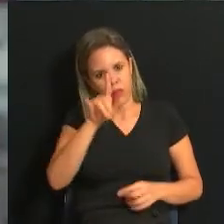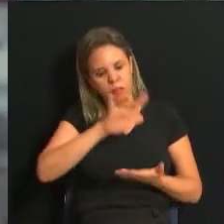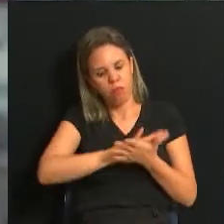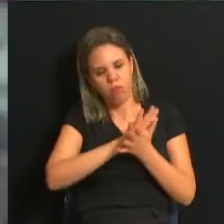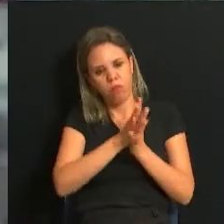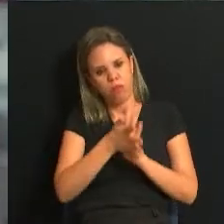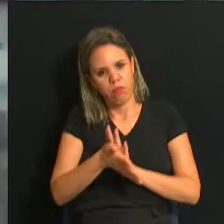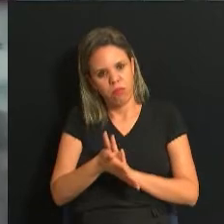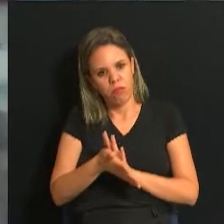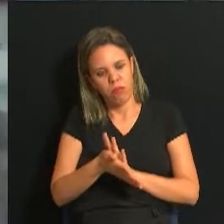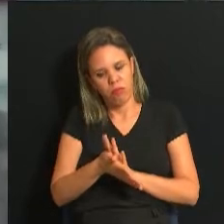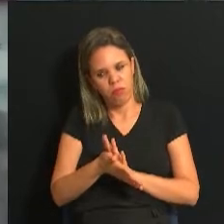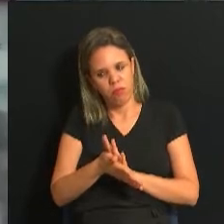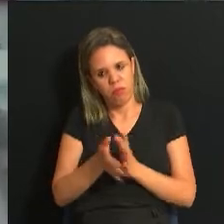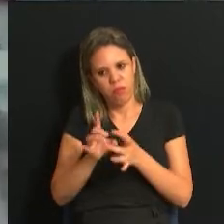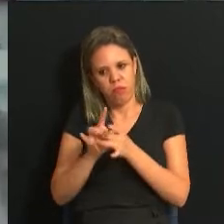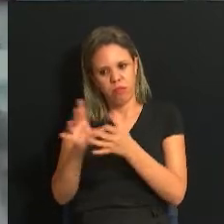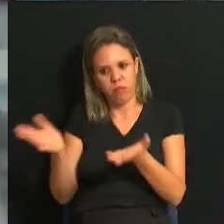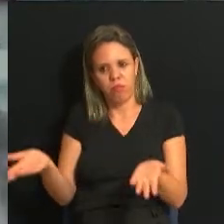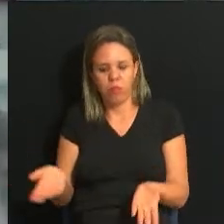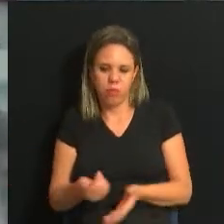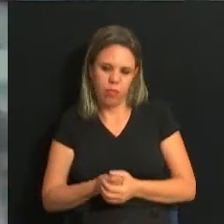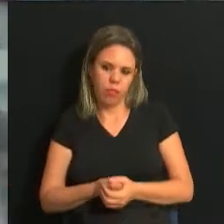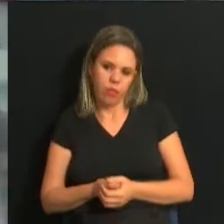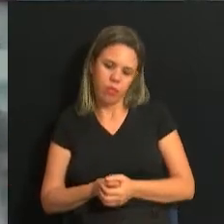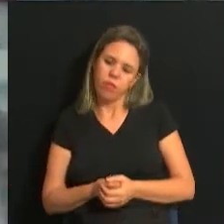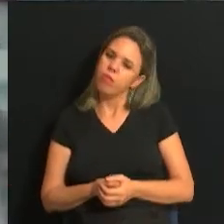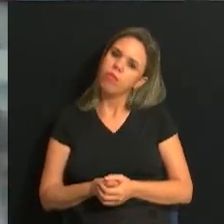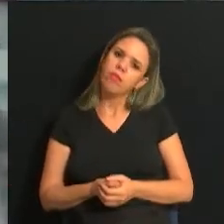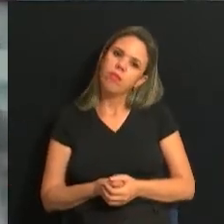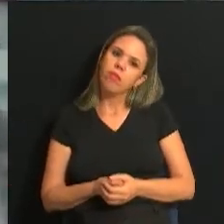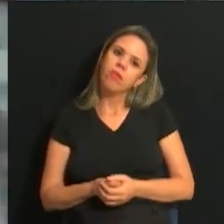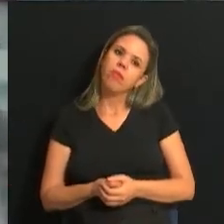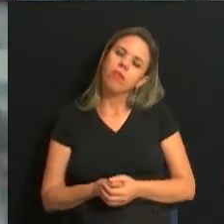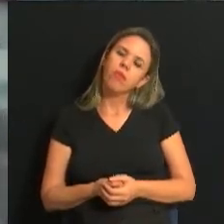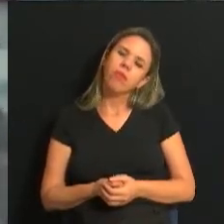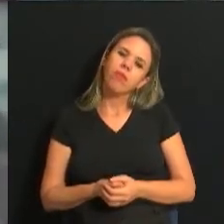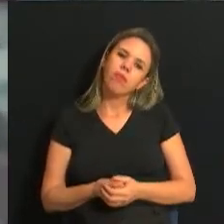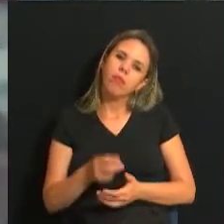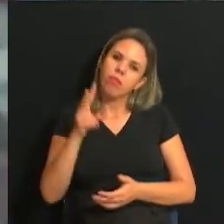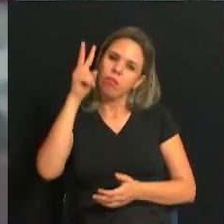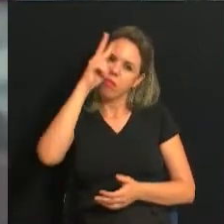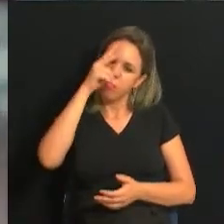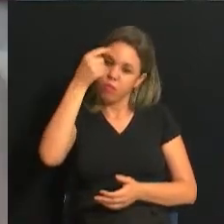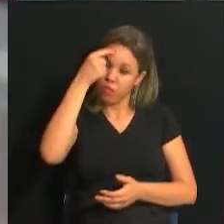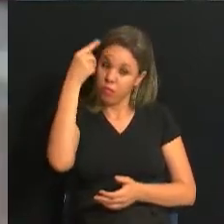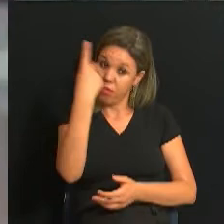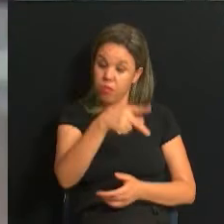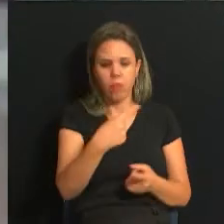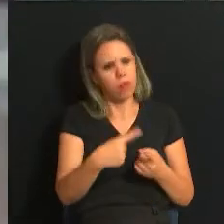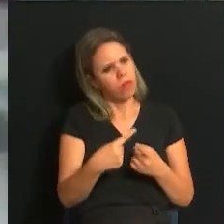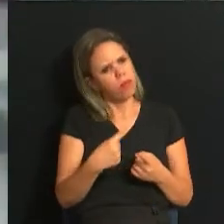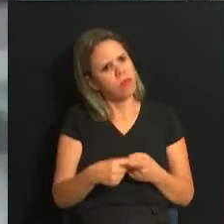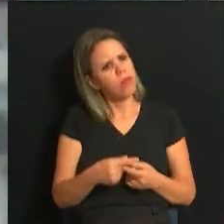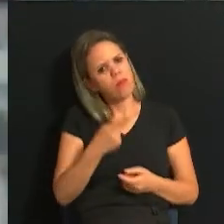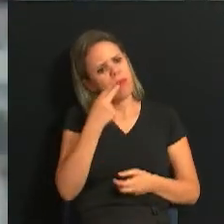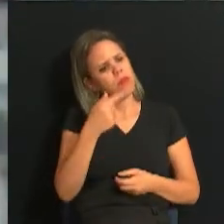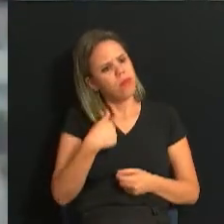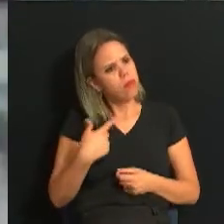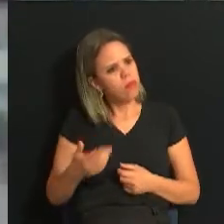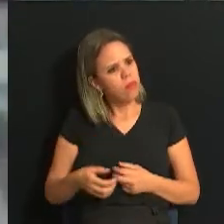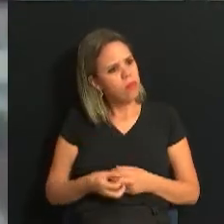coloca você nesse lugar. E sempre que você traz isso à luz da consciência para ela, dizendo assim, mas por que você está falando desse jeito